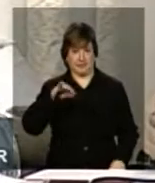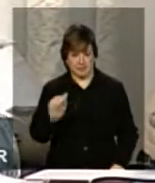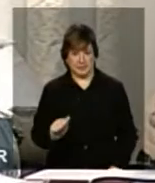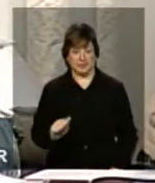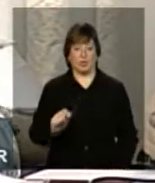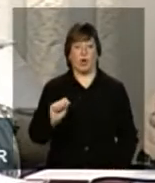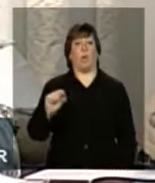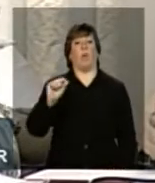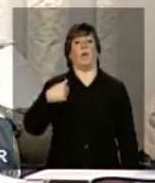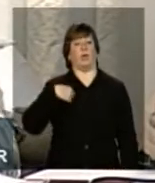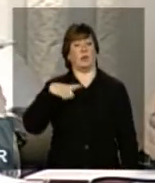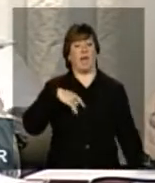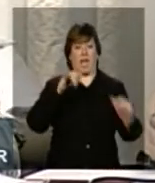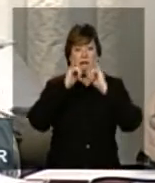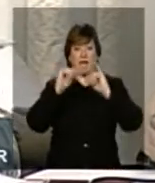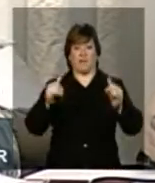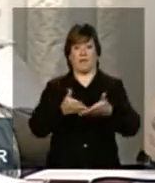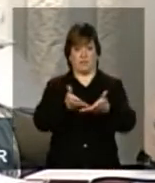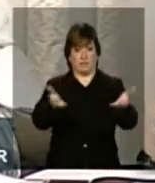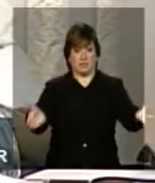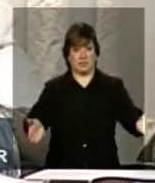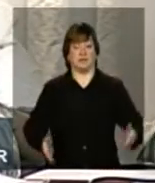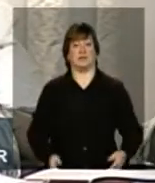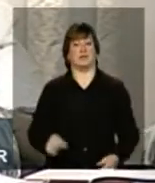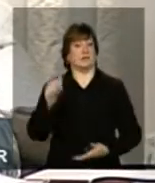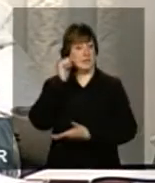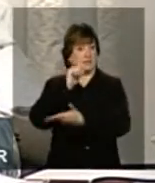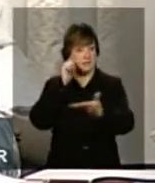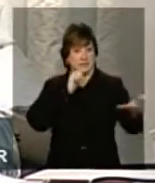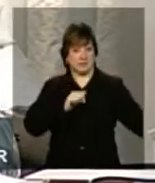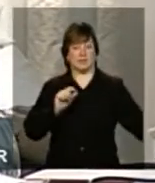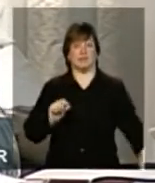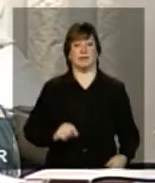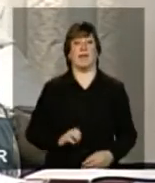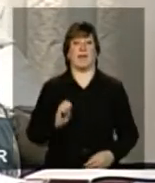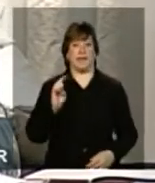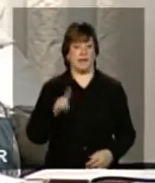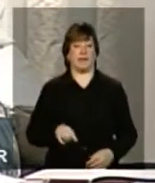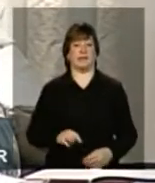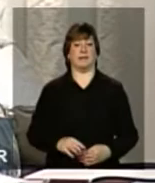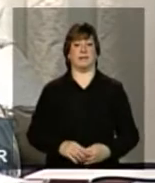o que eu tenho a comunicar aos senhores, às senhoras, é